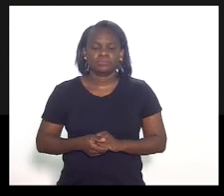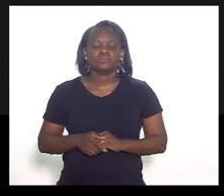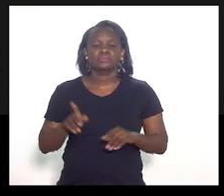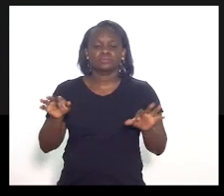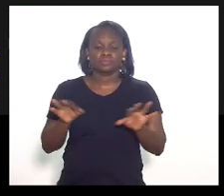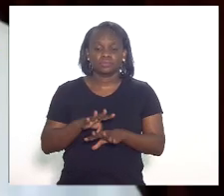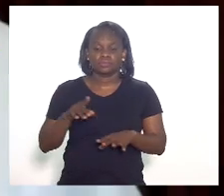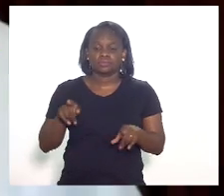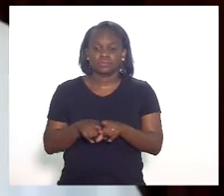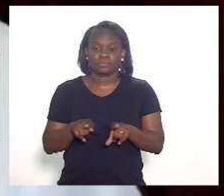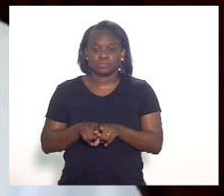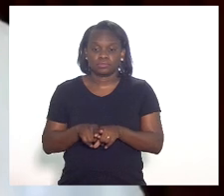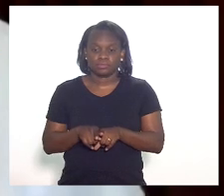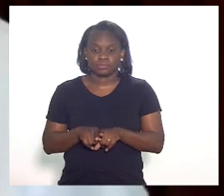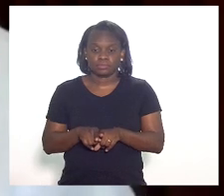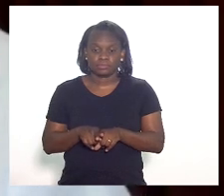fim,